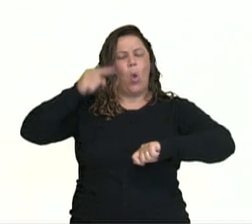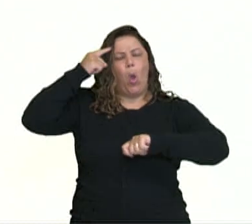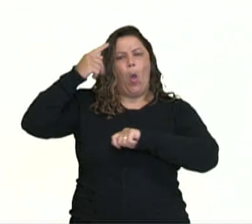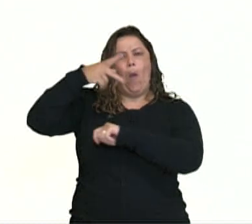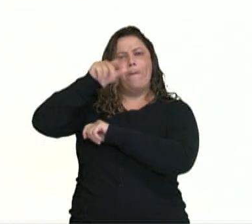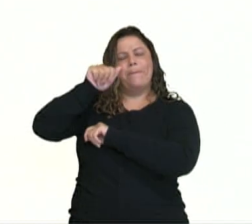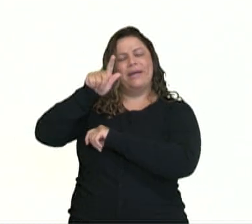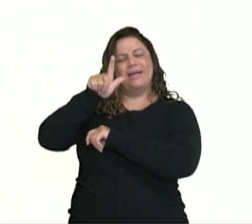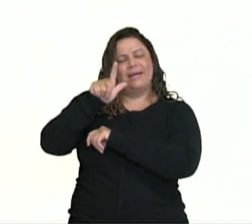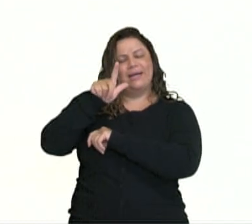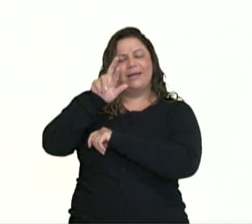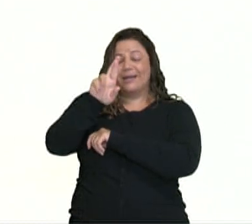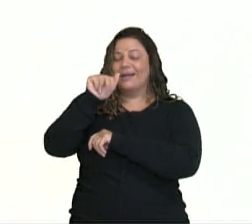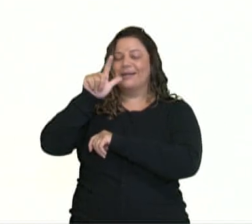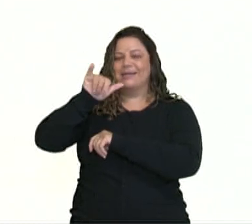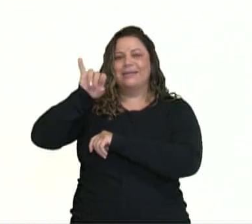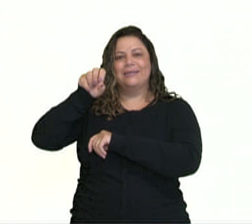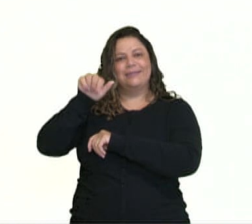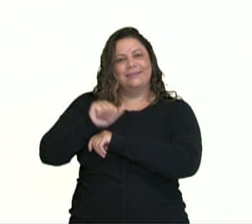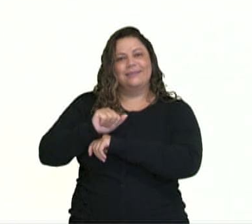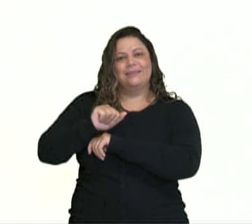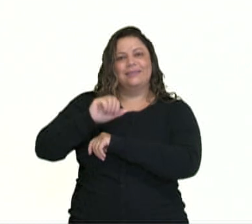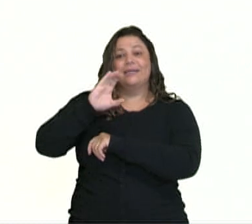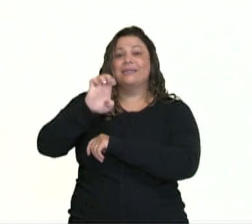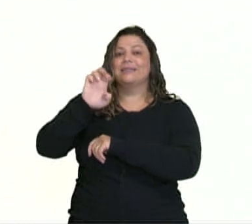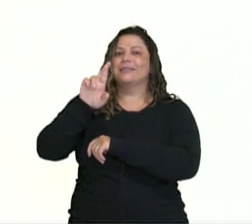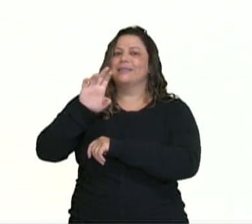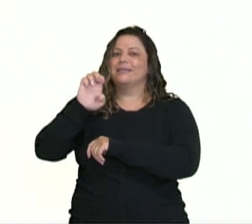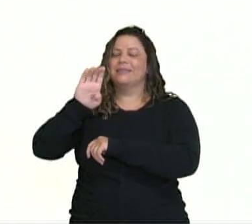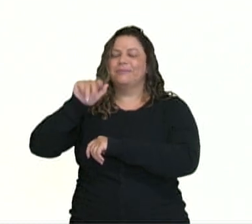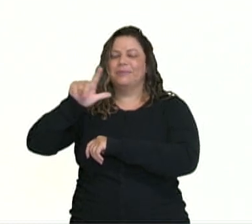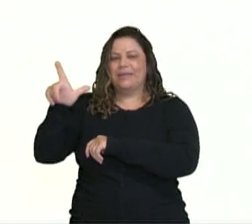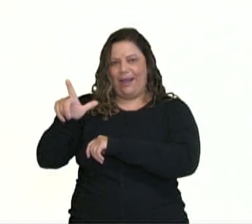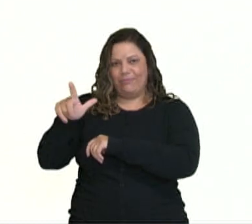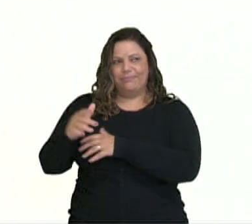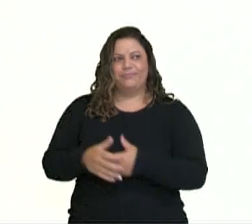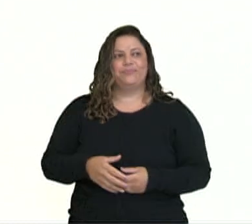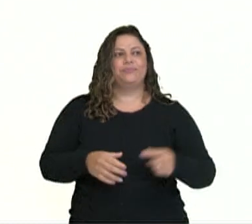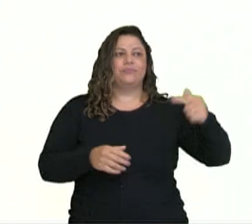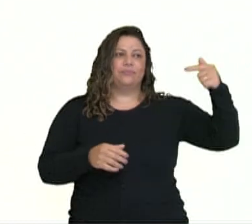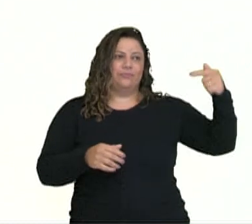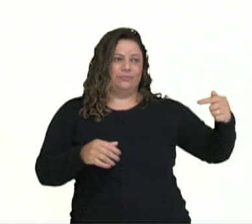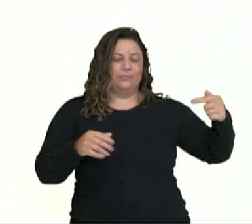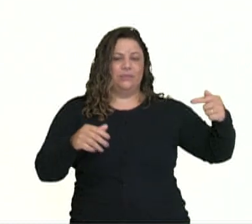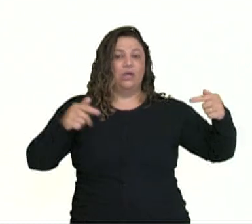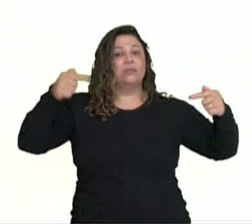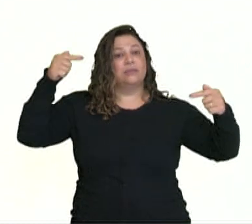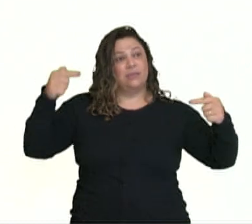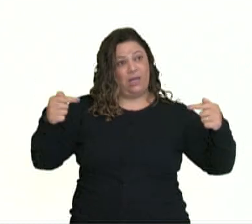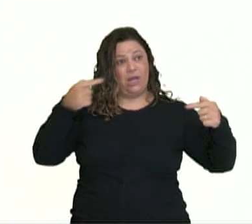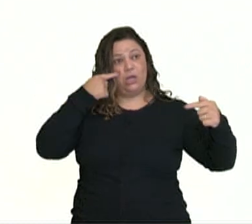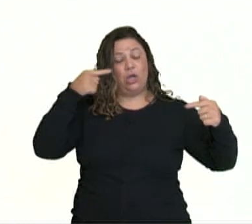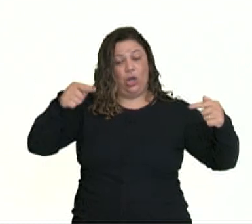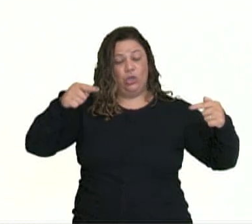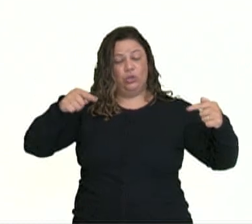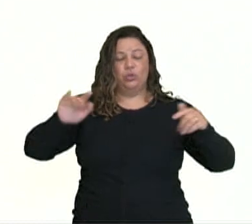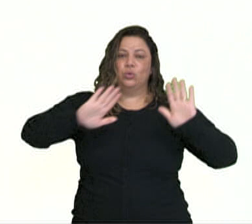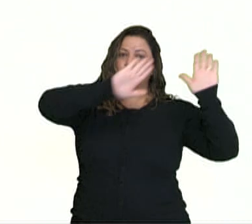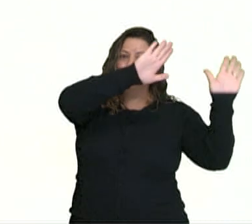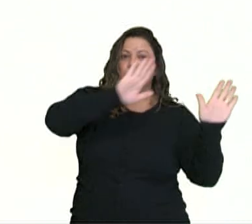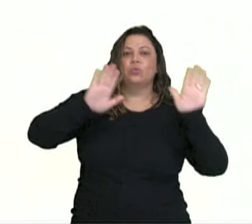cerebral. Alternativa B, jogam 7 jogadores, incluindo o